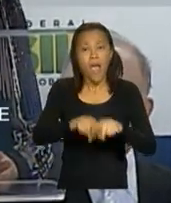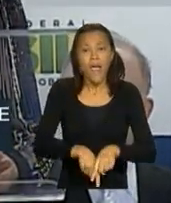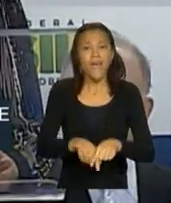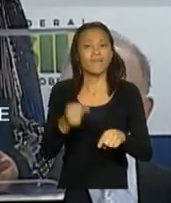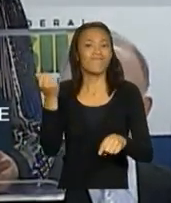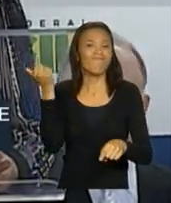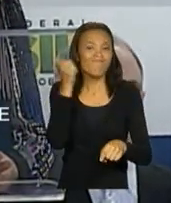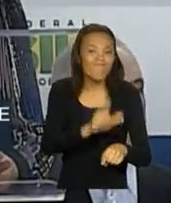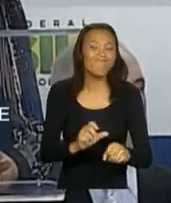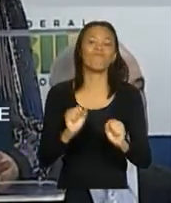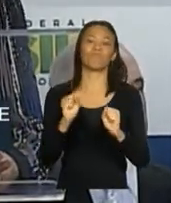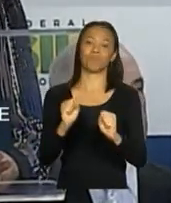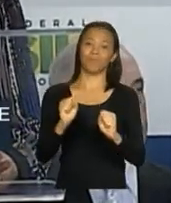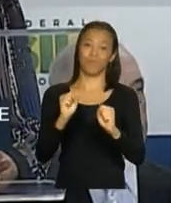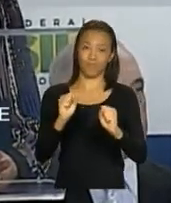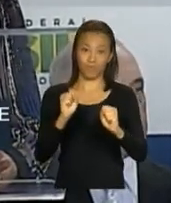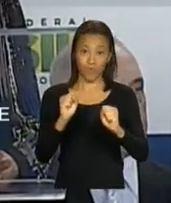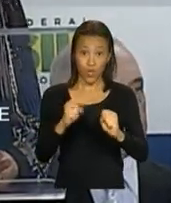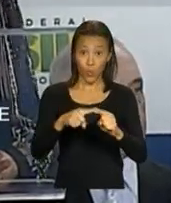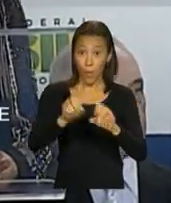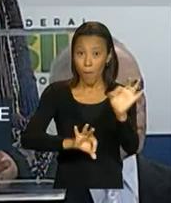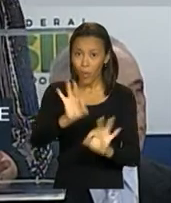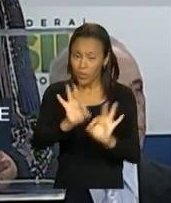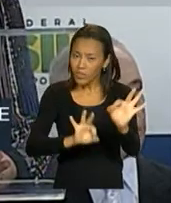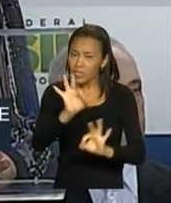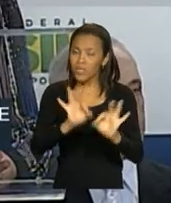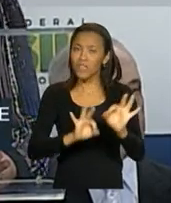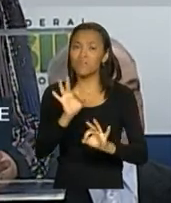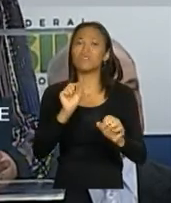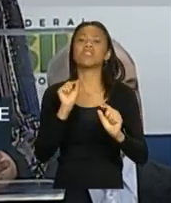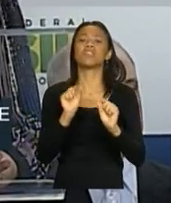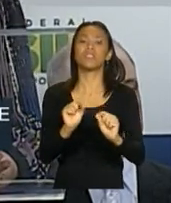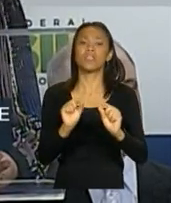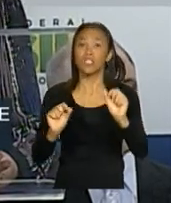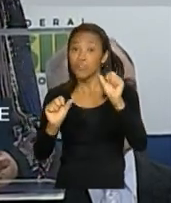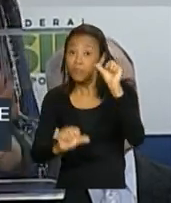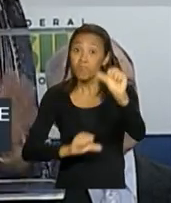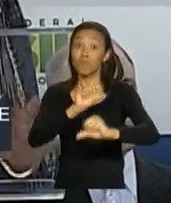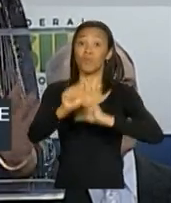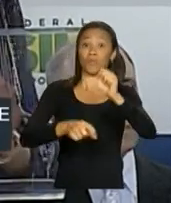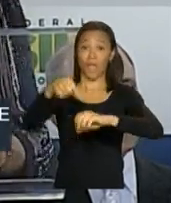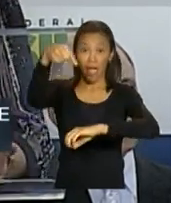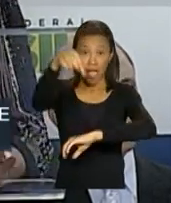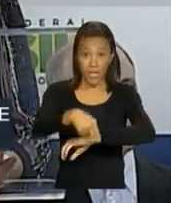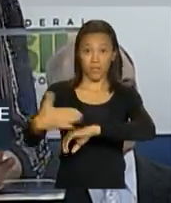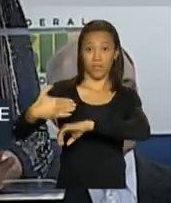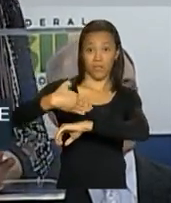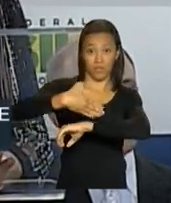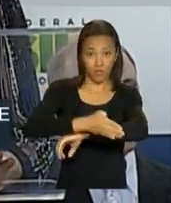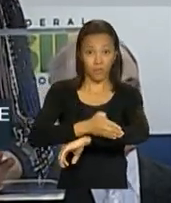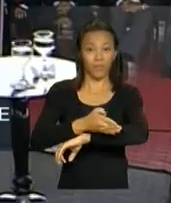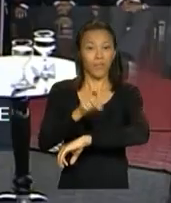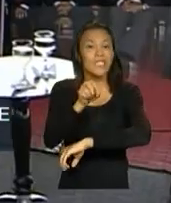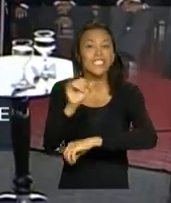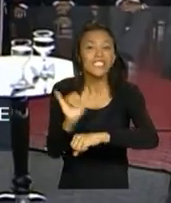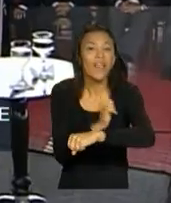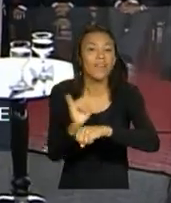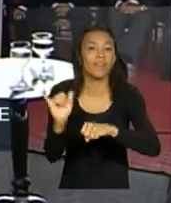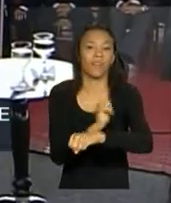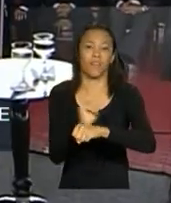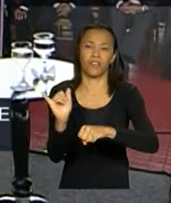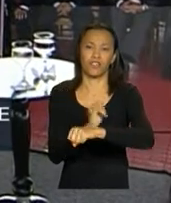etapa Vitoriosa do projeto de transformar esse Porto no porto estratégico